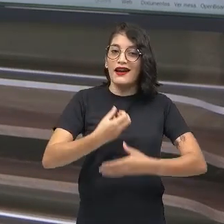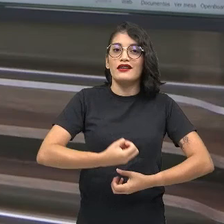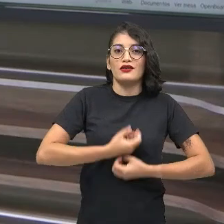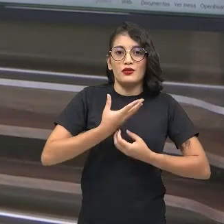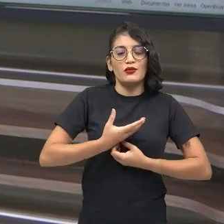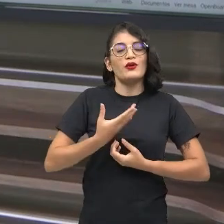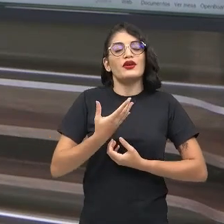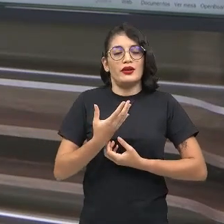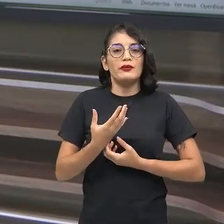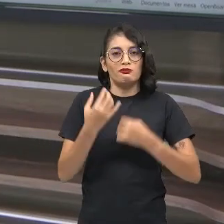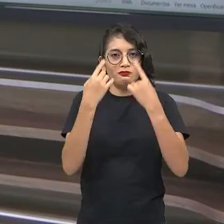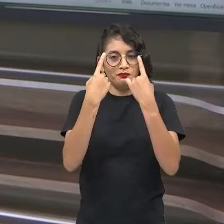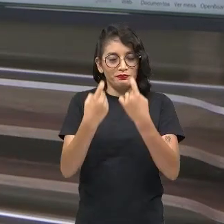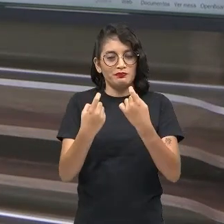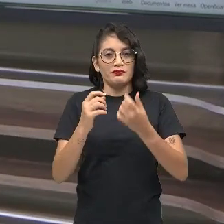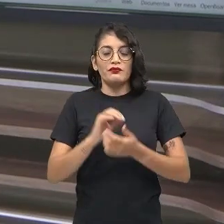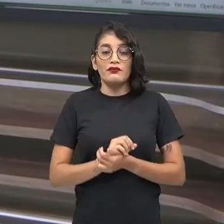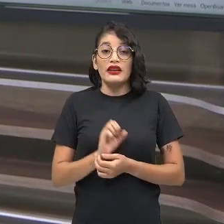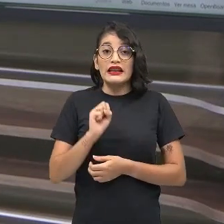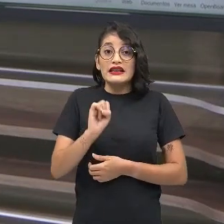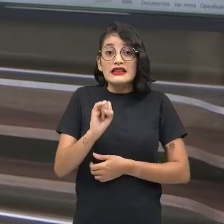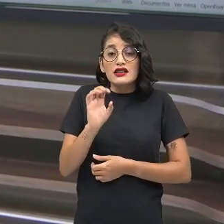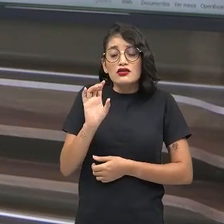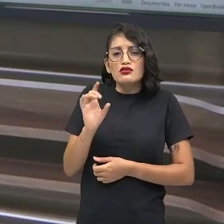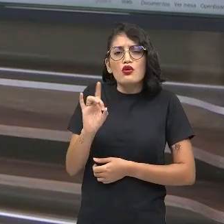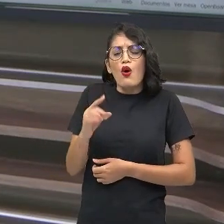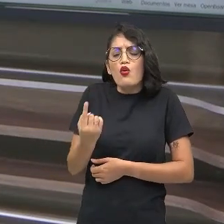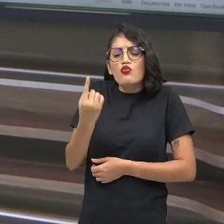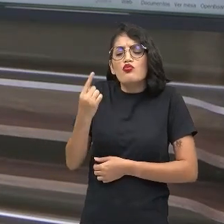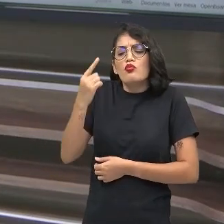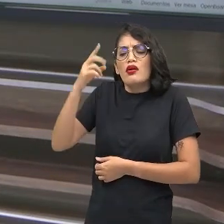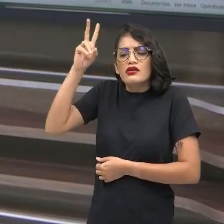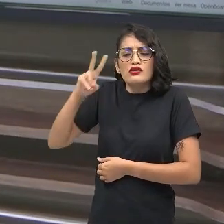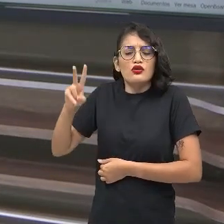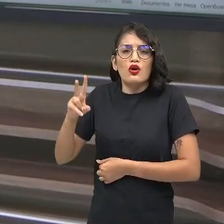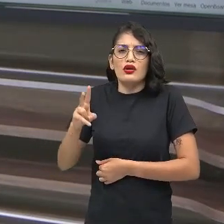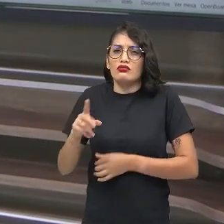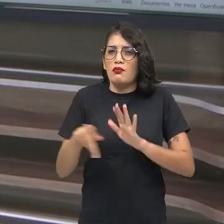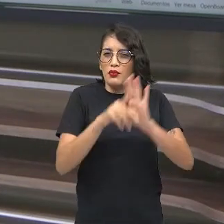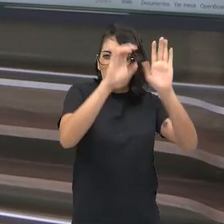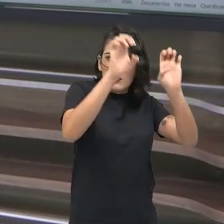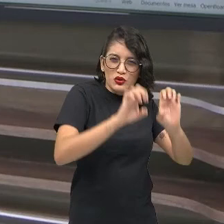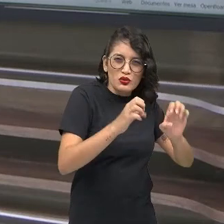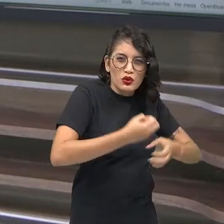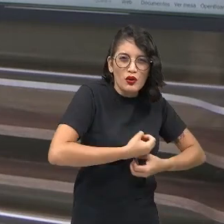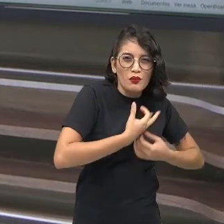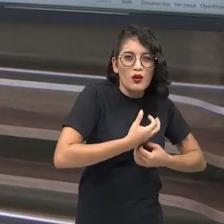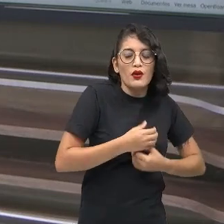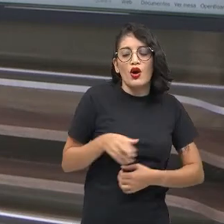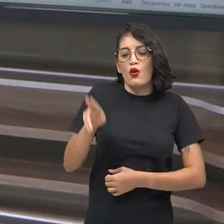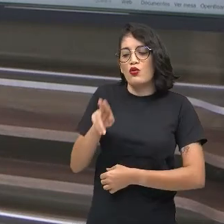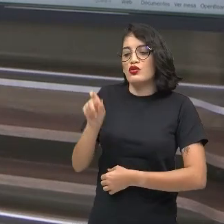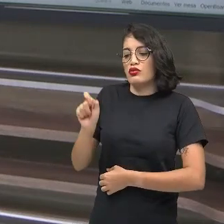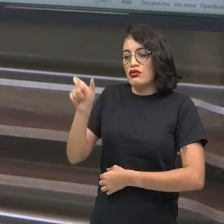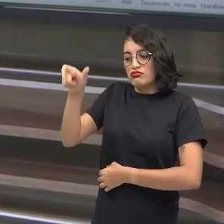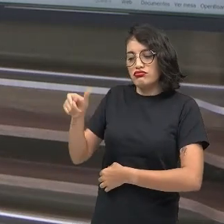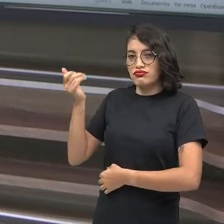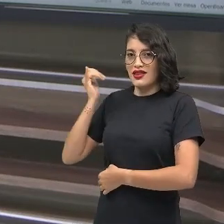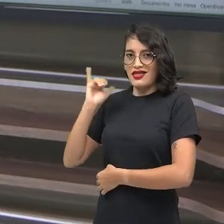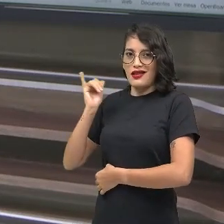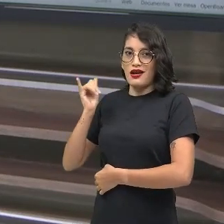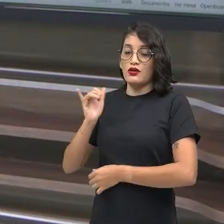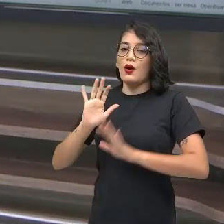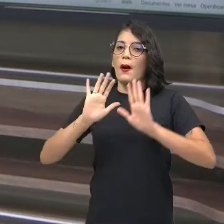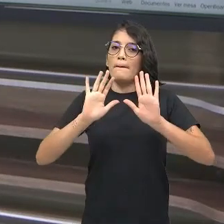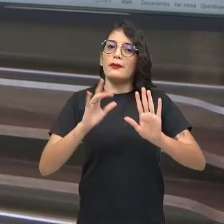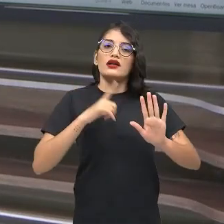muito interessante. Se fosse somente uma história sem estrutura de poema, nós iríamos usar o narrador. Mas como nós